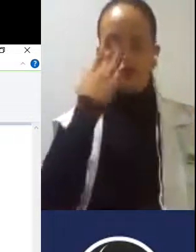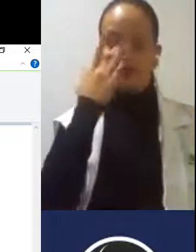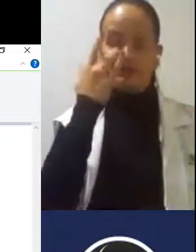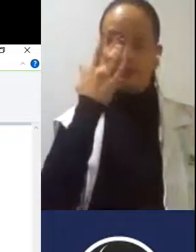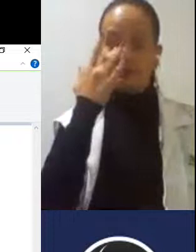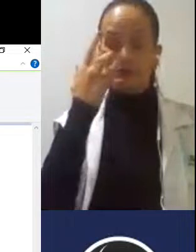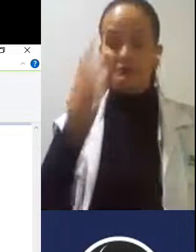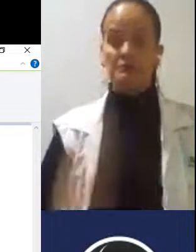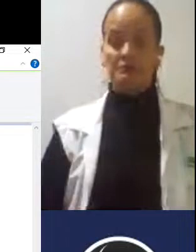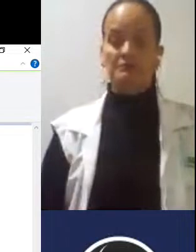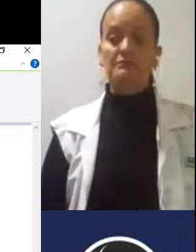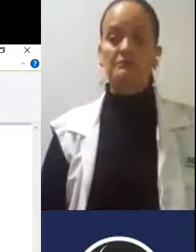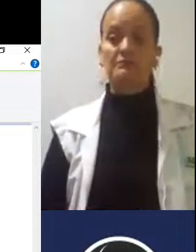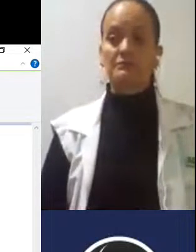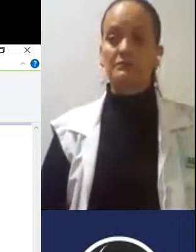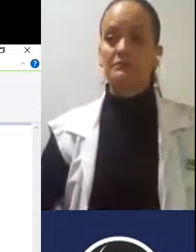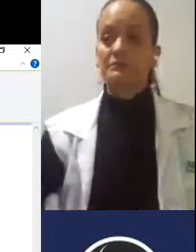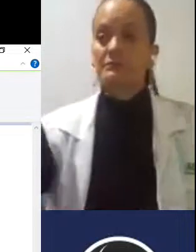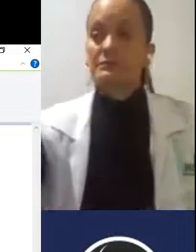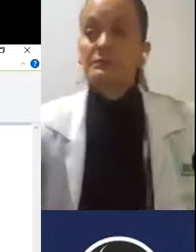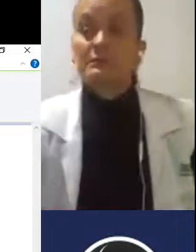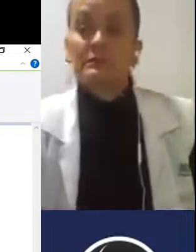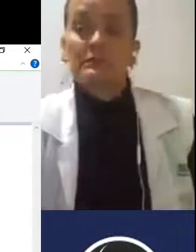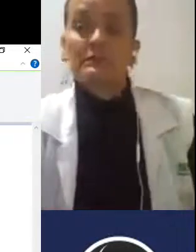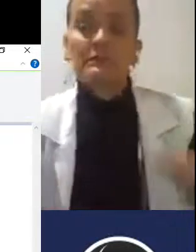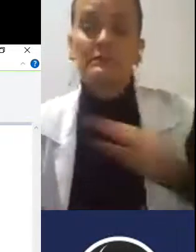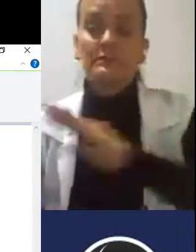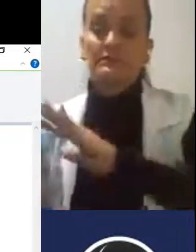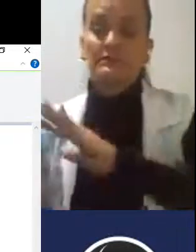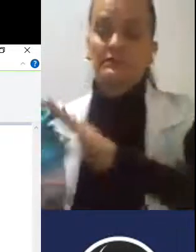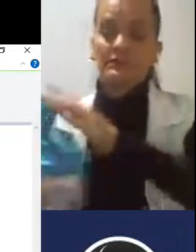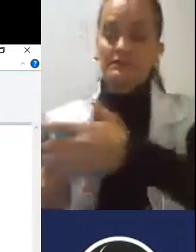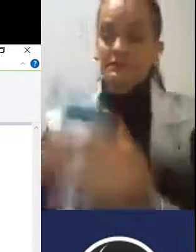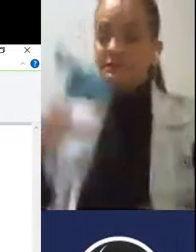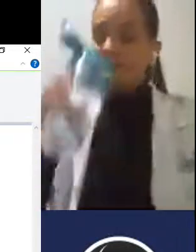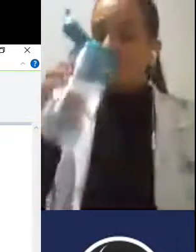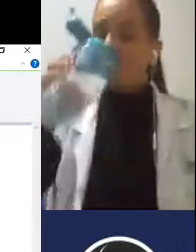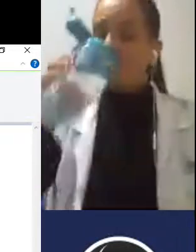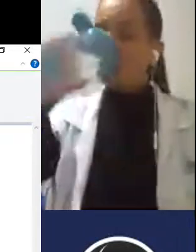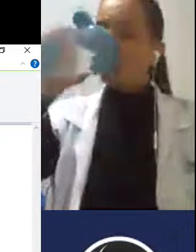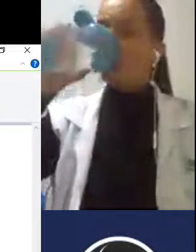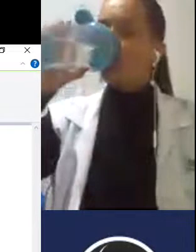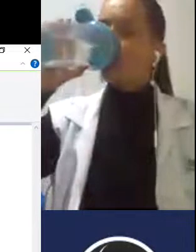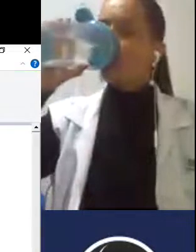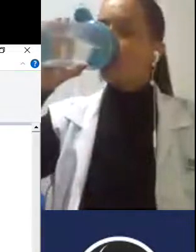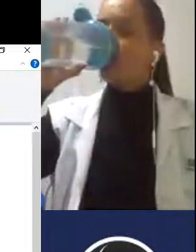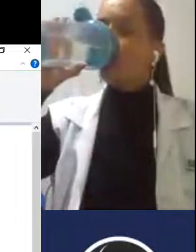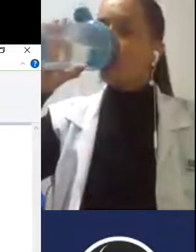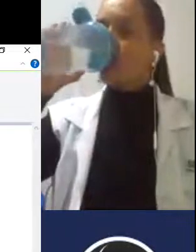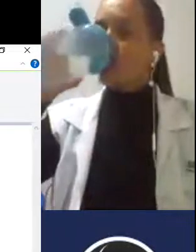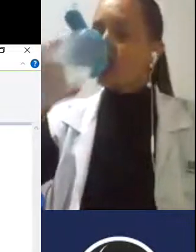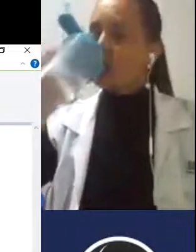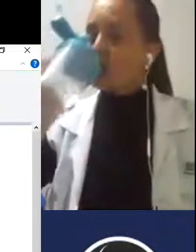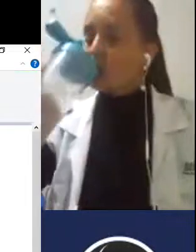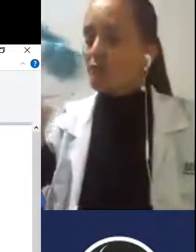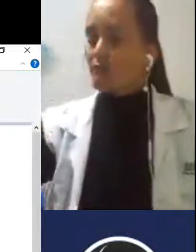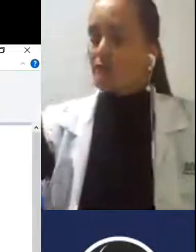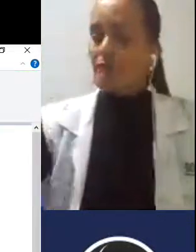miliampere. Então, isso aqui vai dar igual a 90 miliampere. Tranquilo? Isso aqui é só a forma de